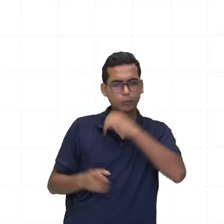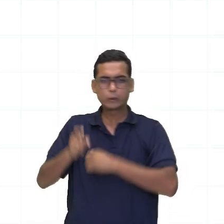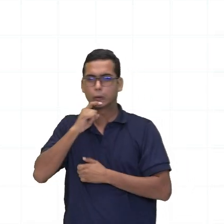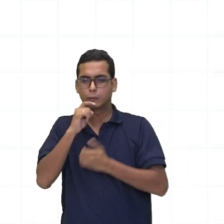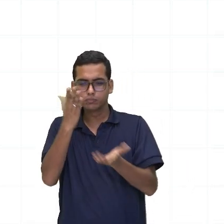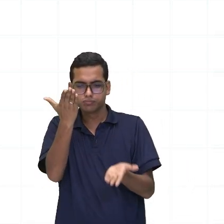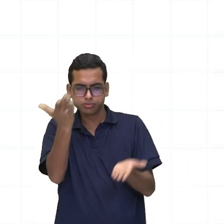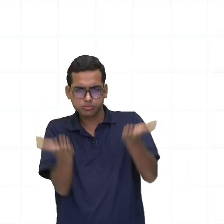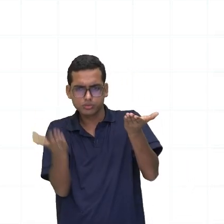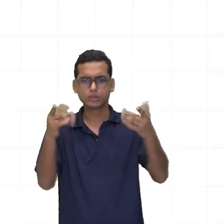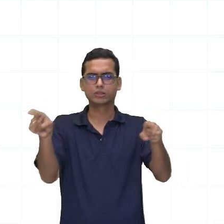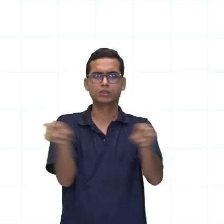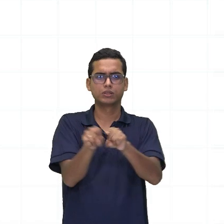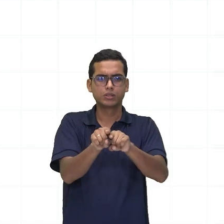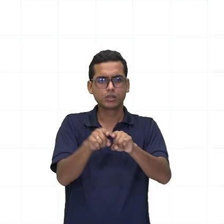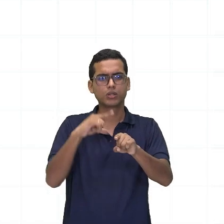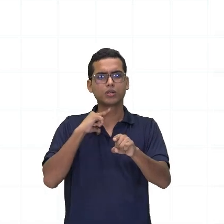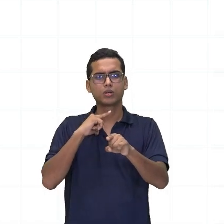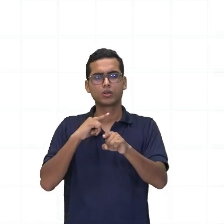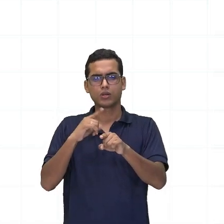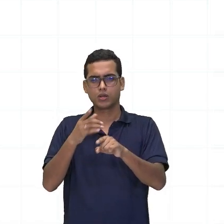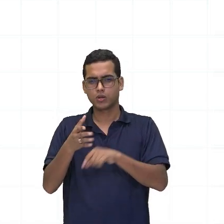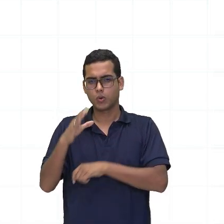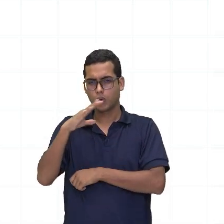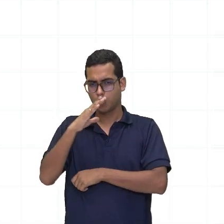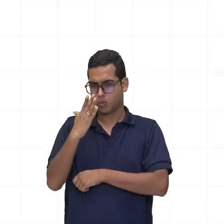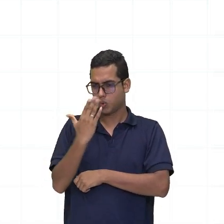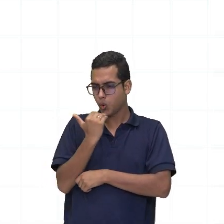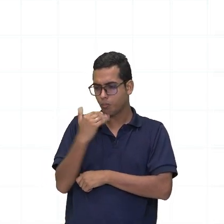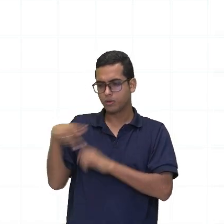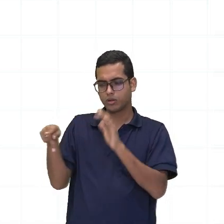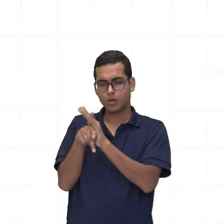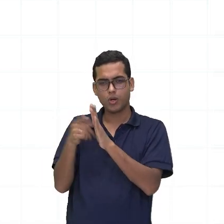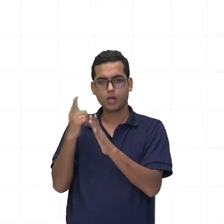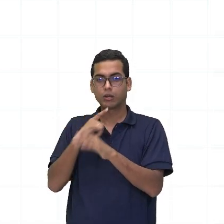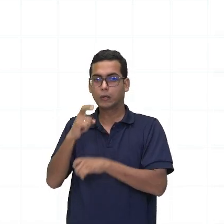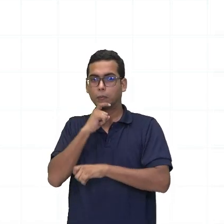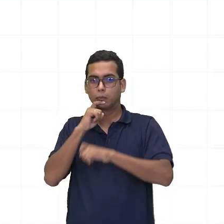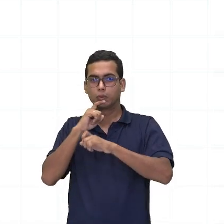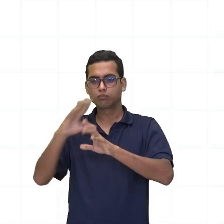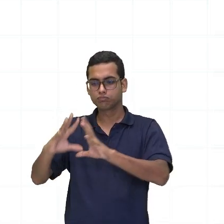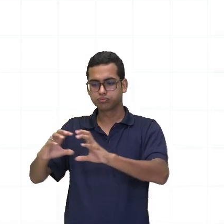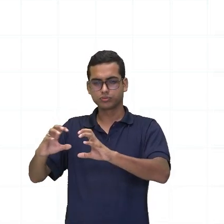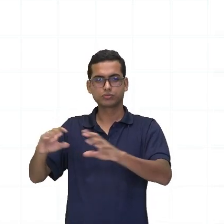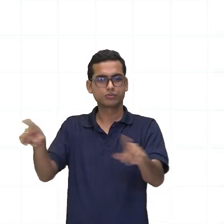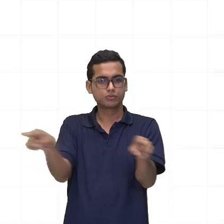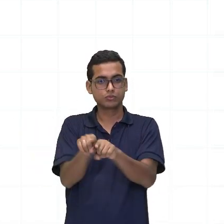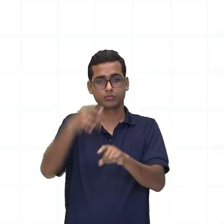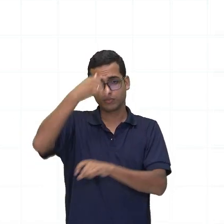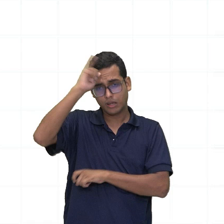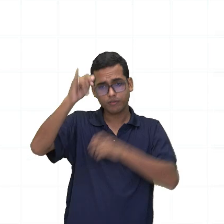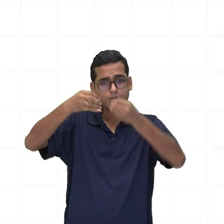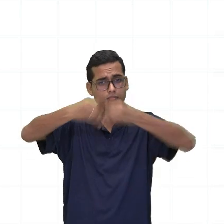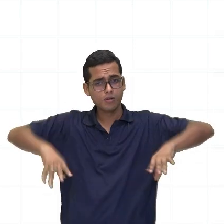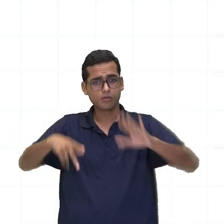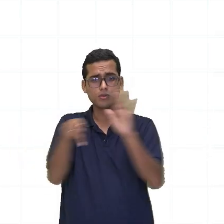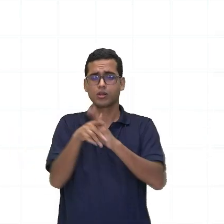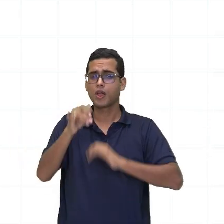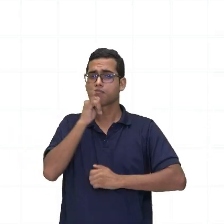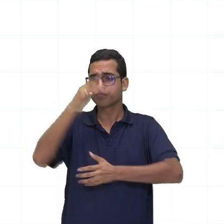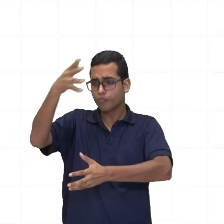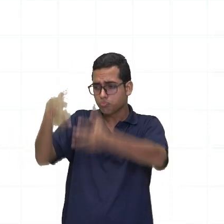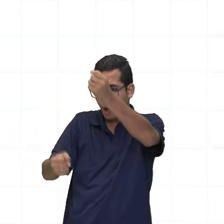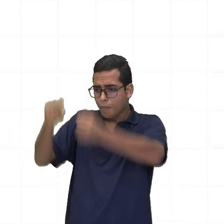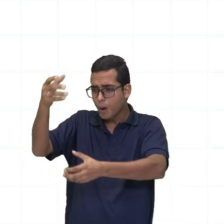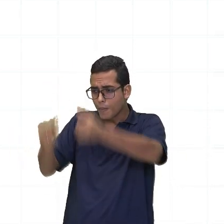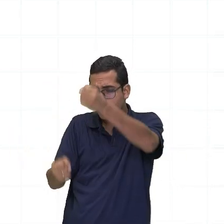desperdício, né? Nós temos ali o leite, quando ele é pasteurizado, ele aumenta o seu prazo